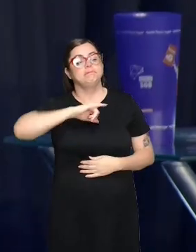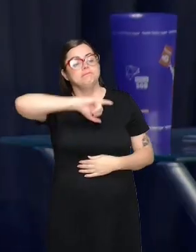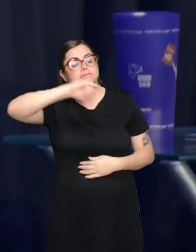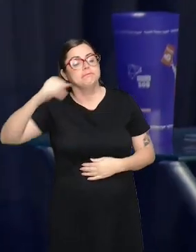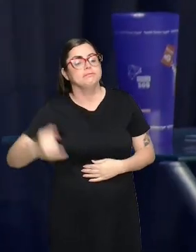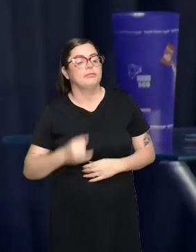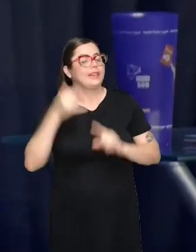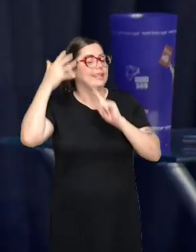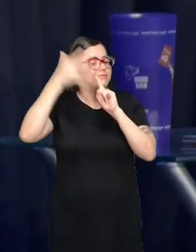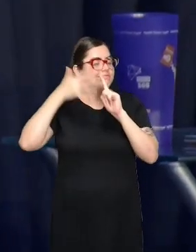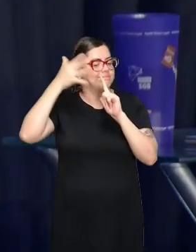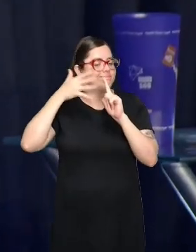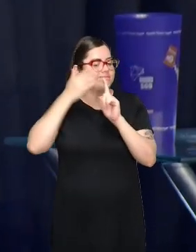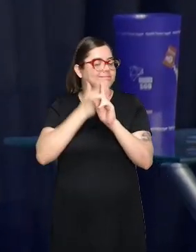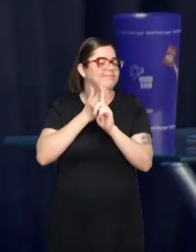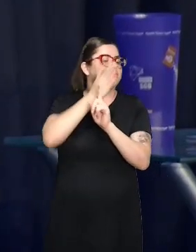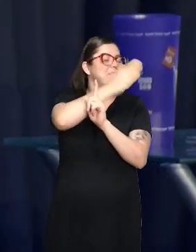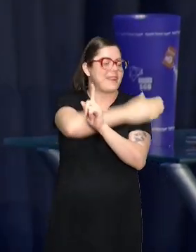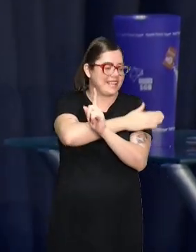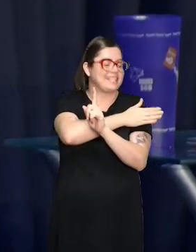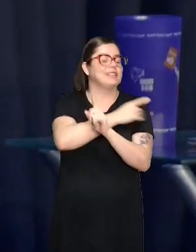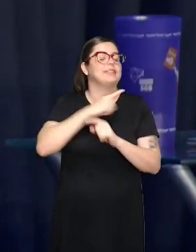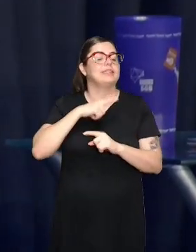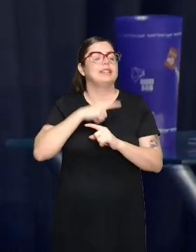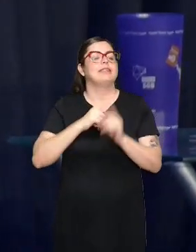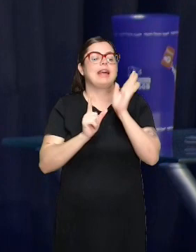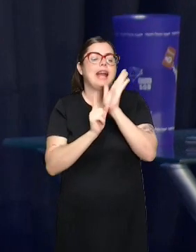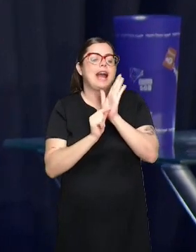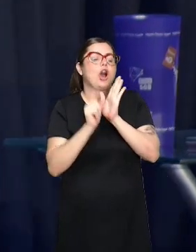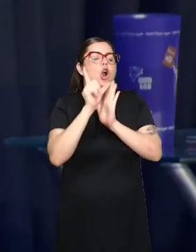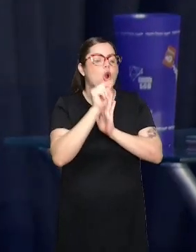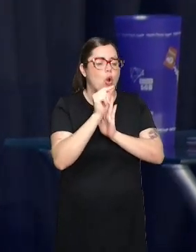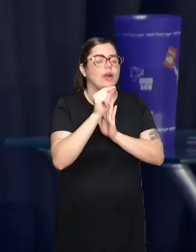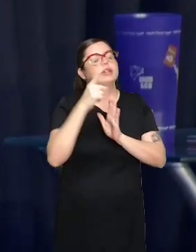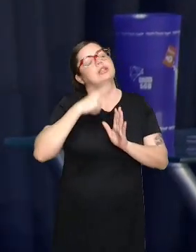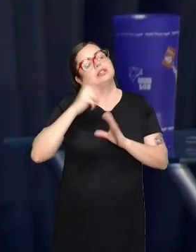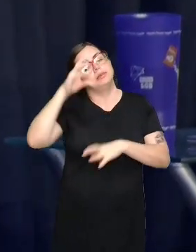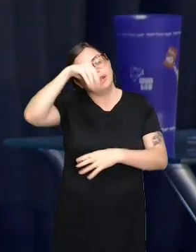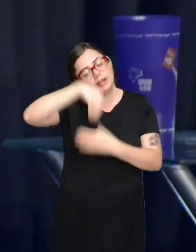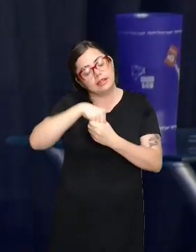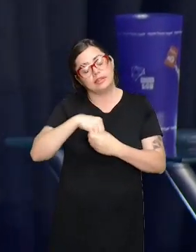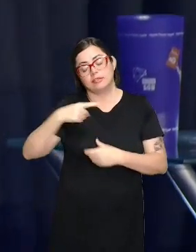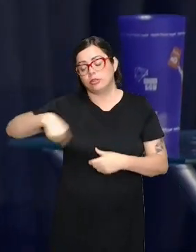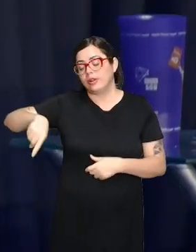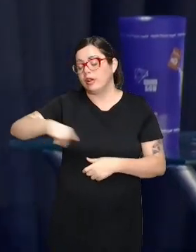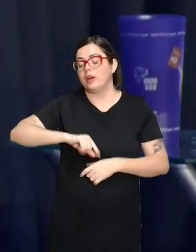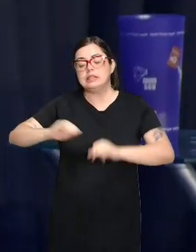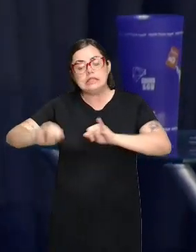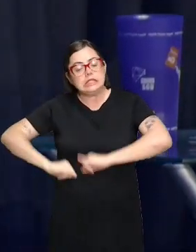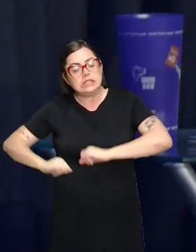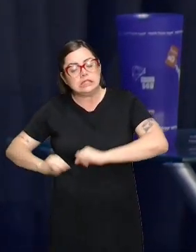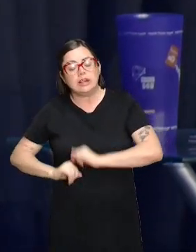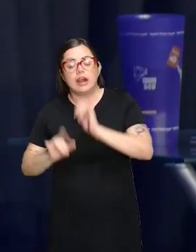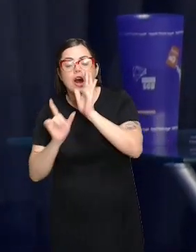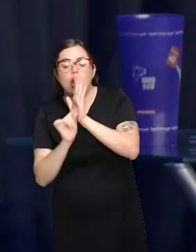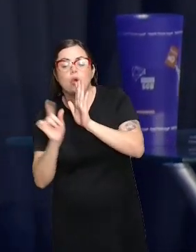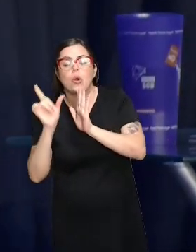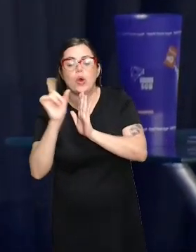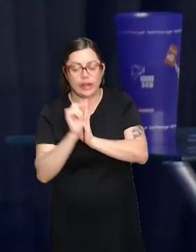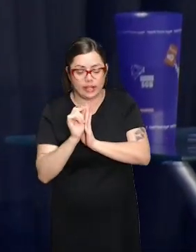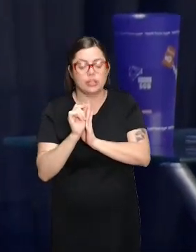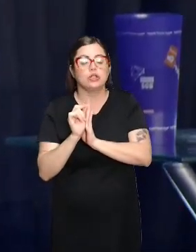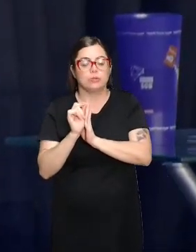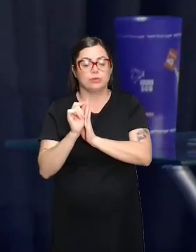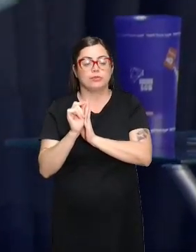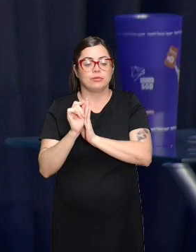com a Fernanda, a questão dos algoritmos, né? E a gente sofre muito com o algoritmo do preconceito etário, né? Alguém aí